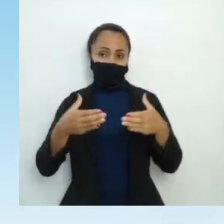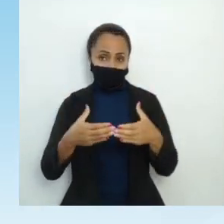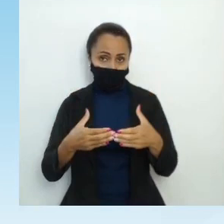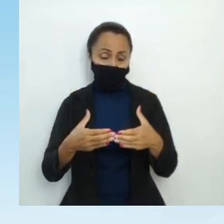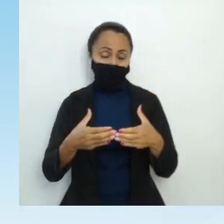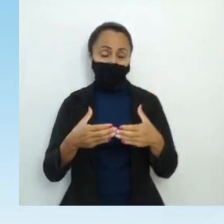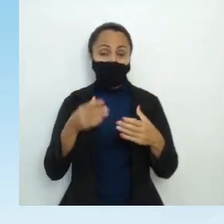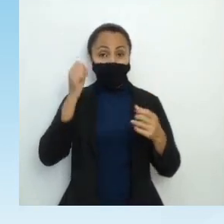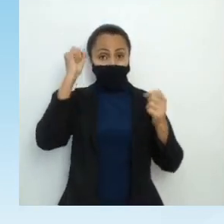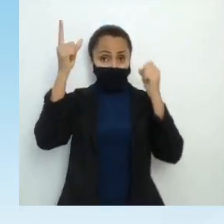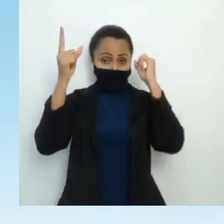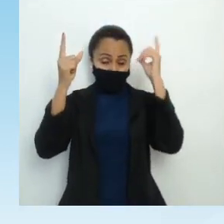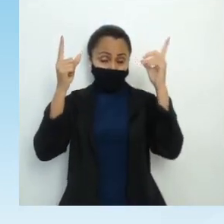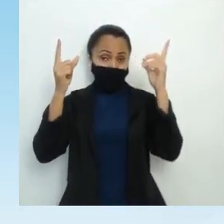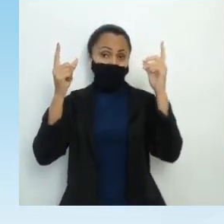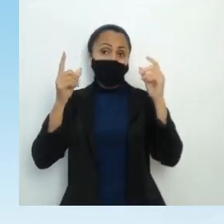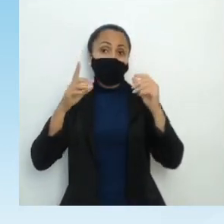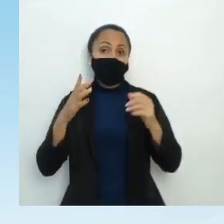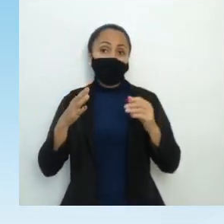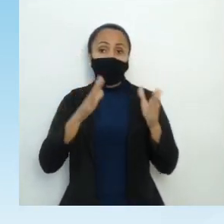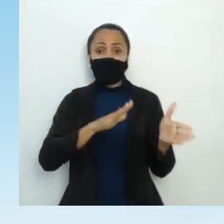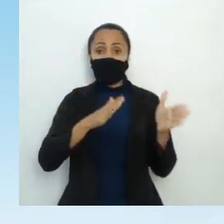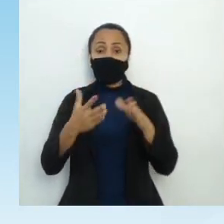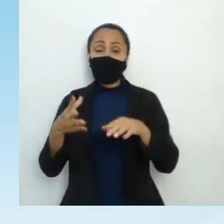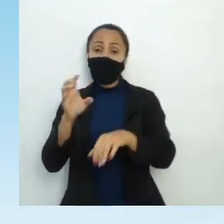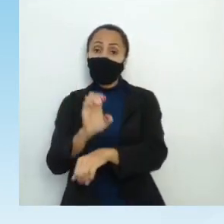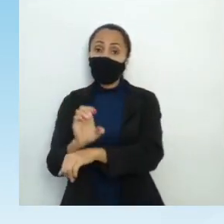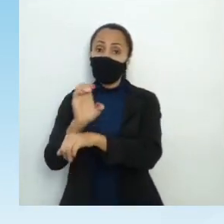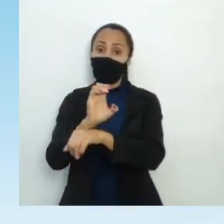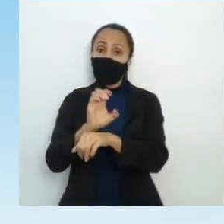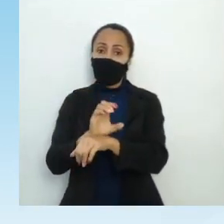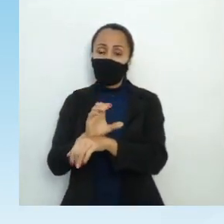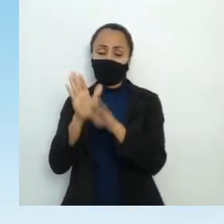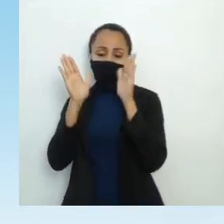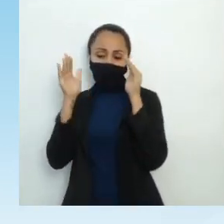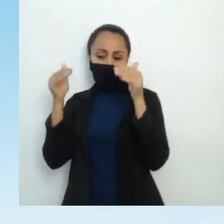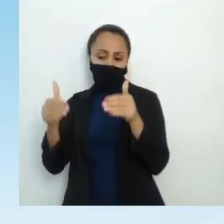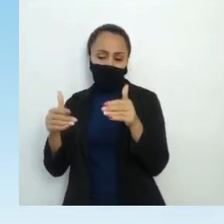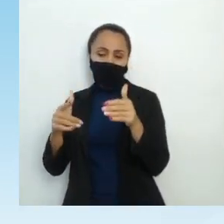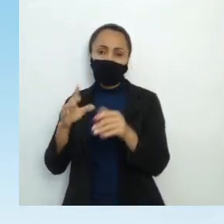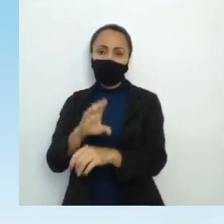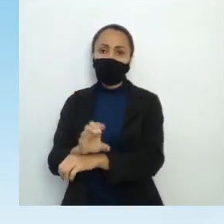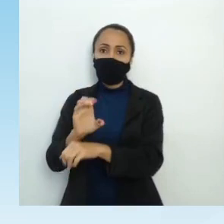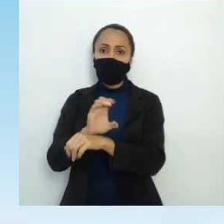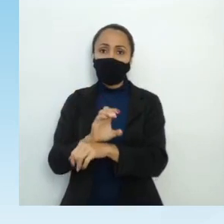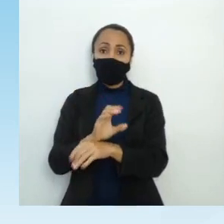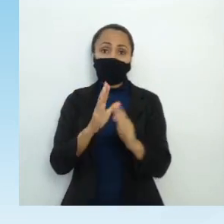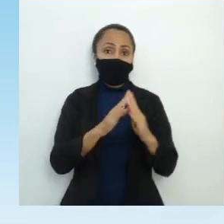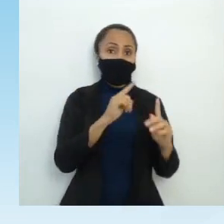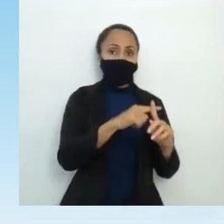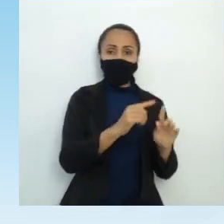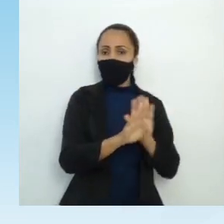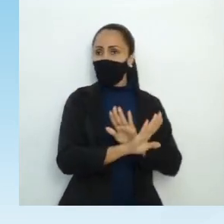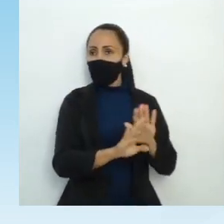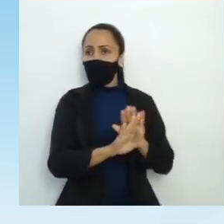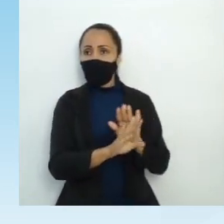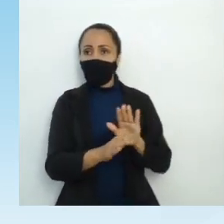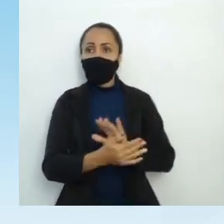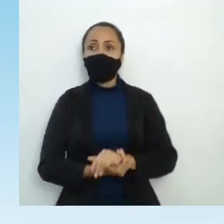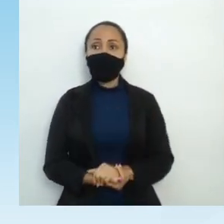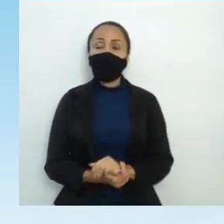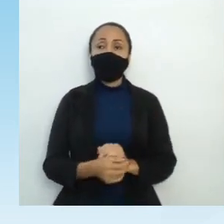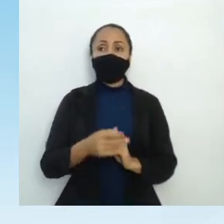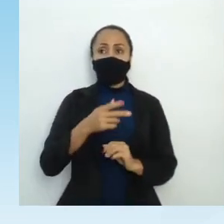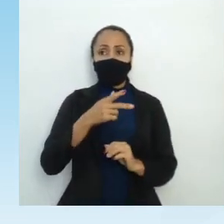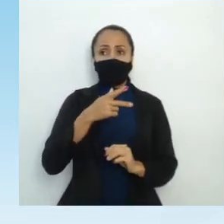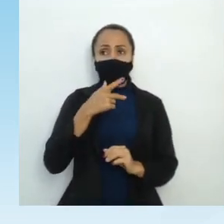da propriedade passa a ser agora do Estado e não mais da Igreja. Bom, a dinastia Tudor chega a seu fim. Vamos falar sobre a dinastia